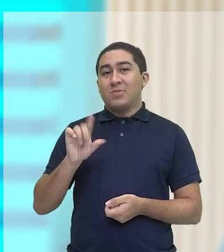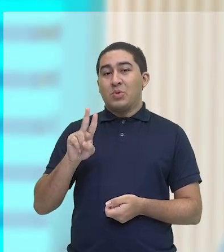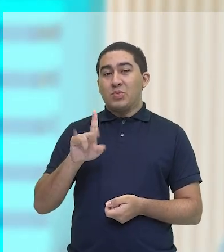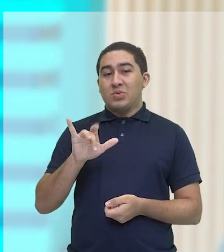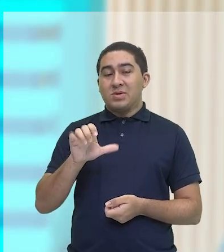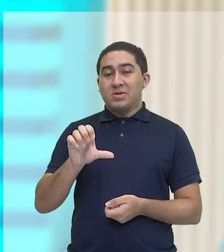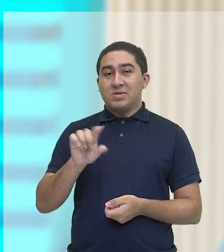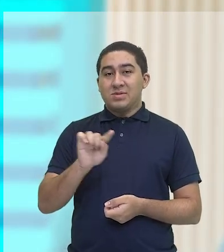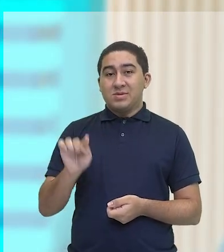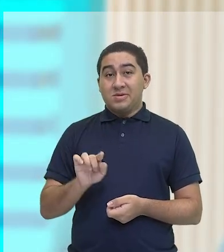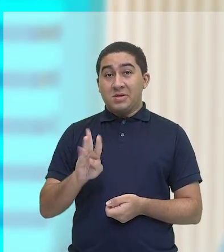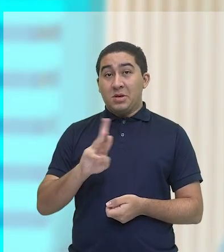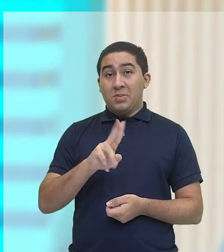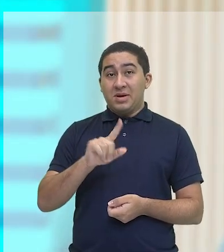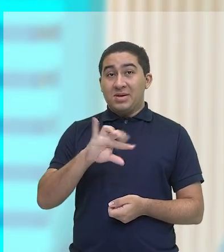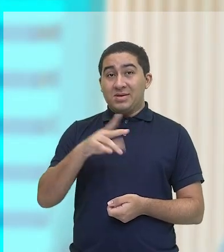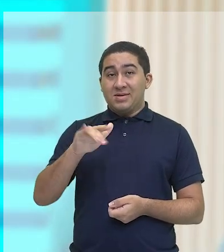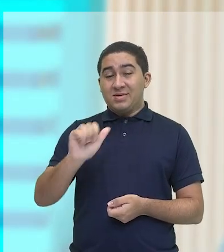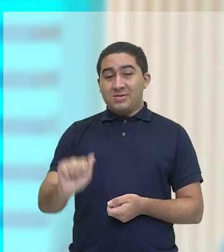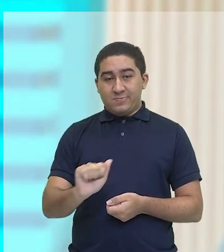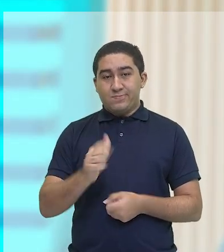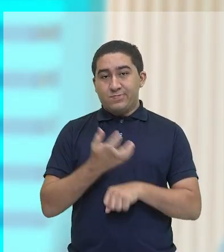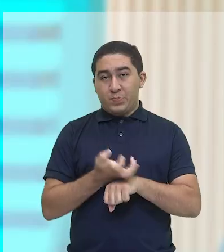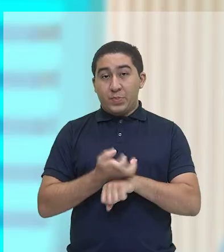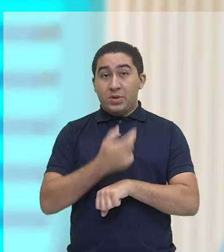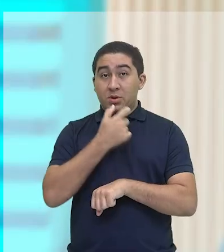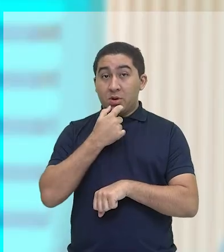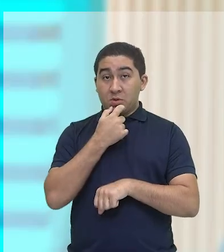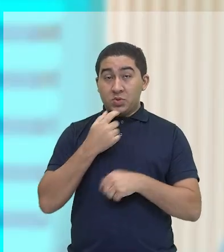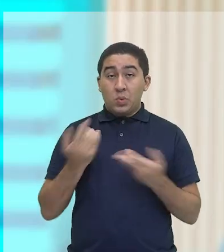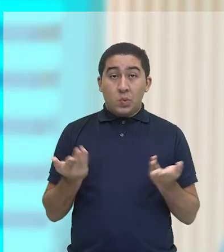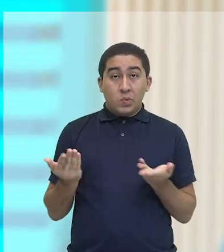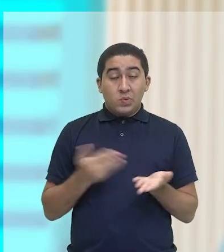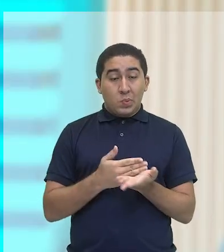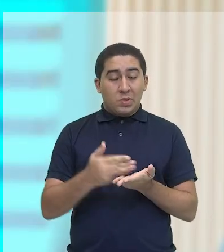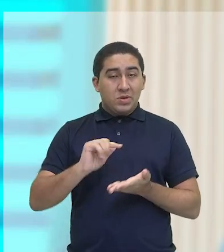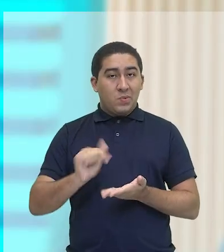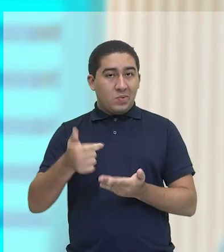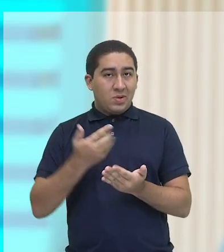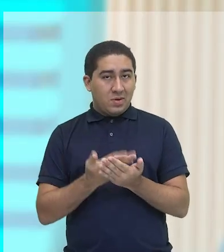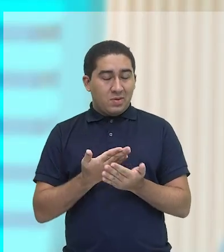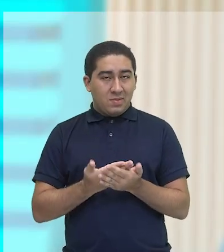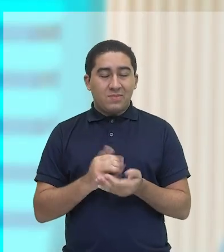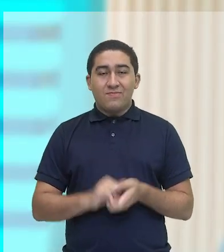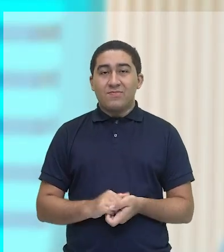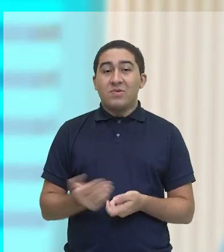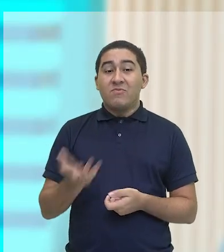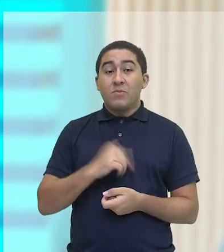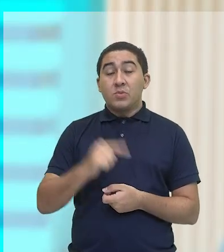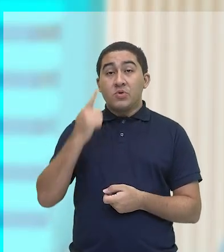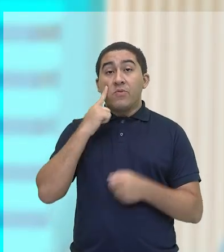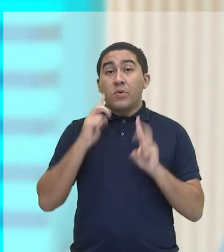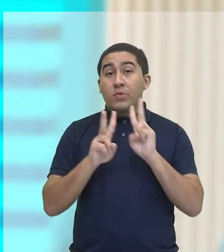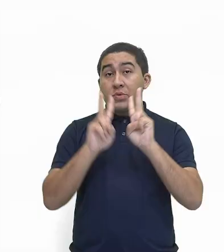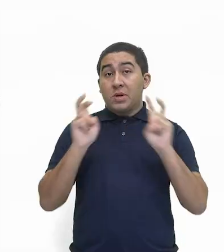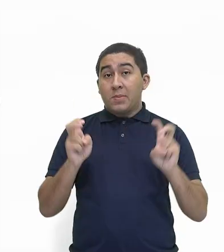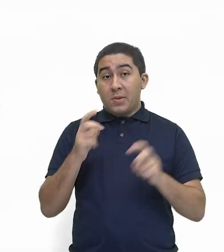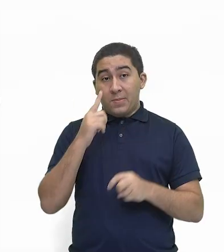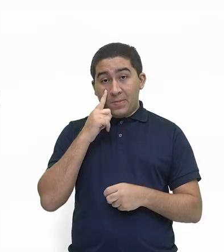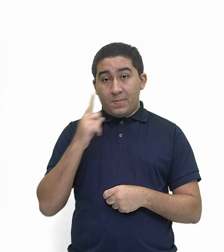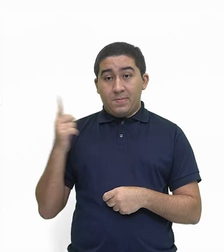do componente de língua inglesa. Estou aqui para mais uma aula com vocês. Vamos lá ver a nossa aula de